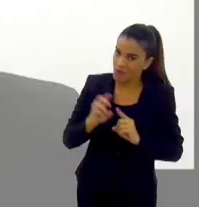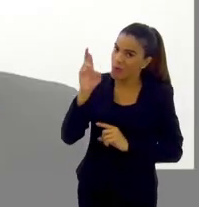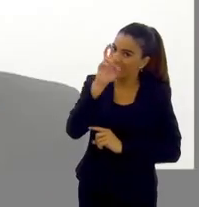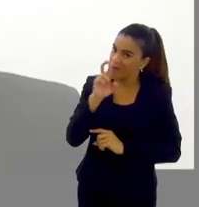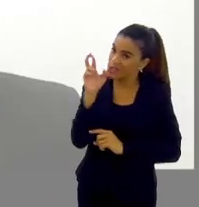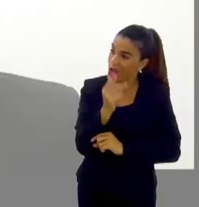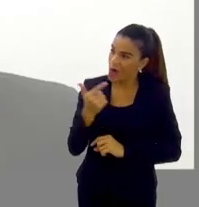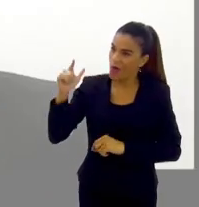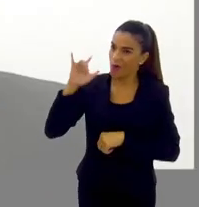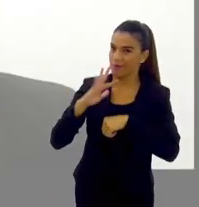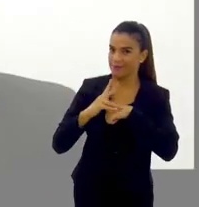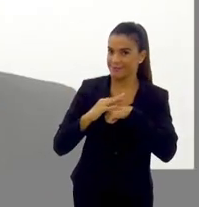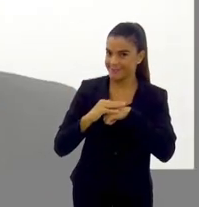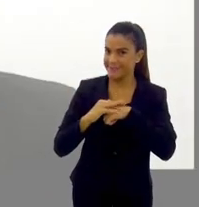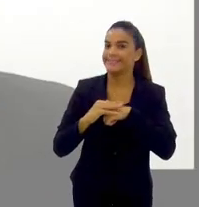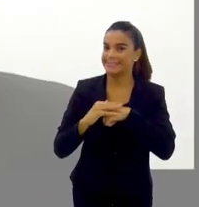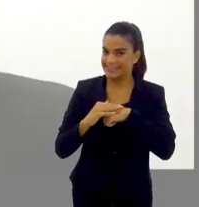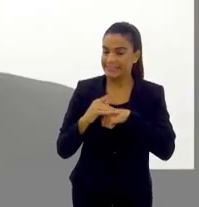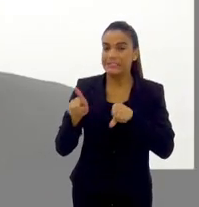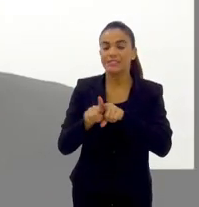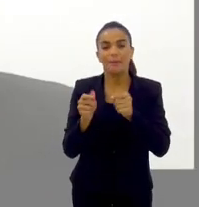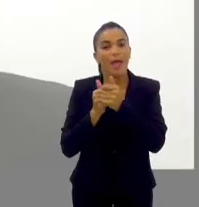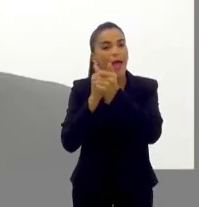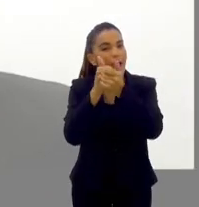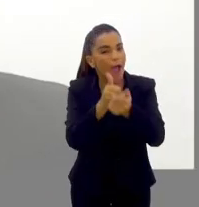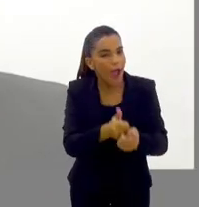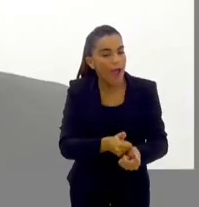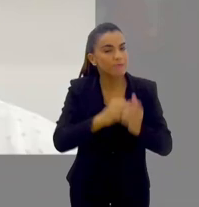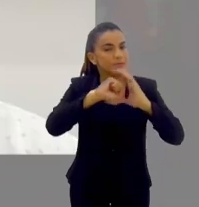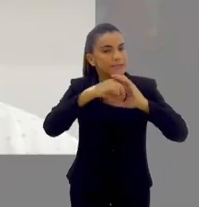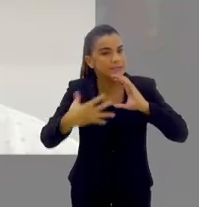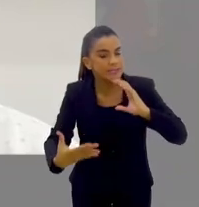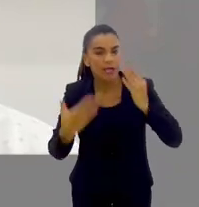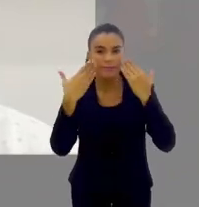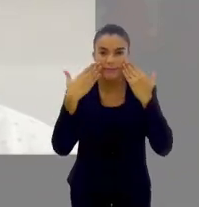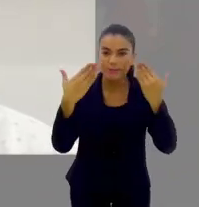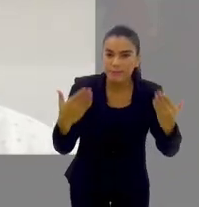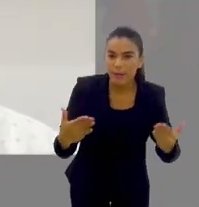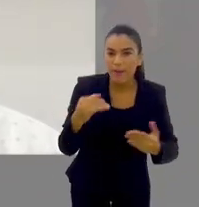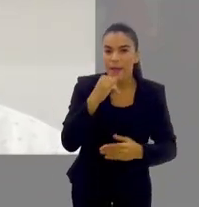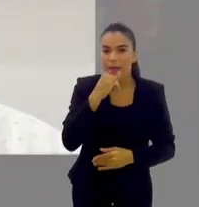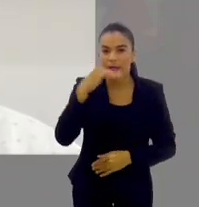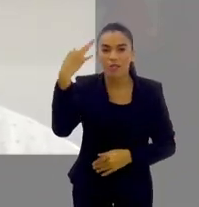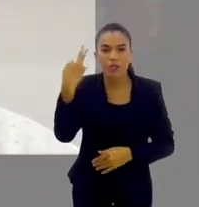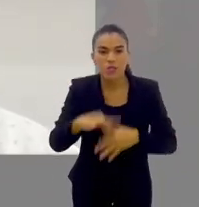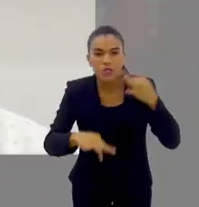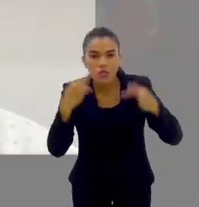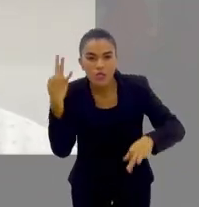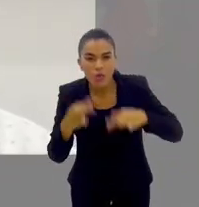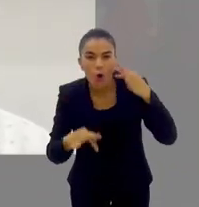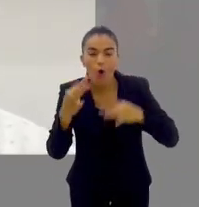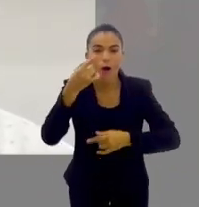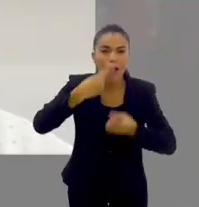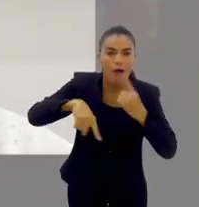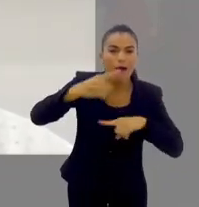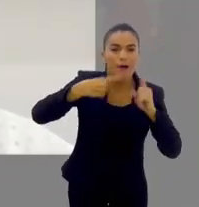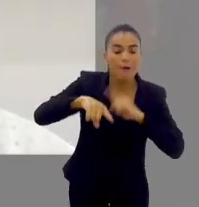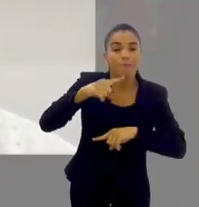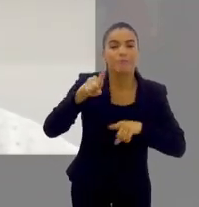Vai investigar outra coisa, pois não é dengue. Acompanhada de sinais e sintomas, como dor